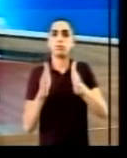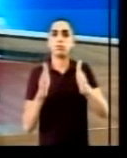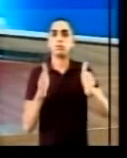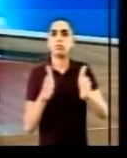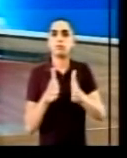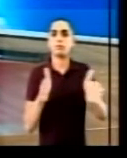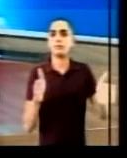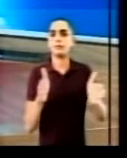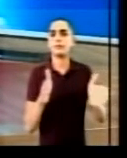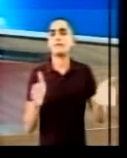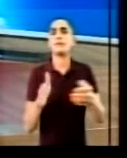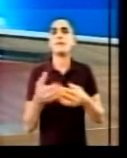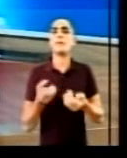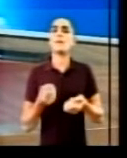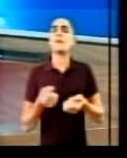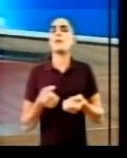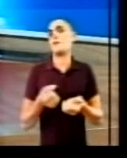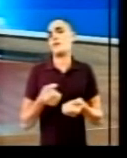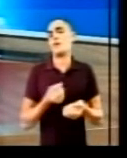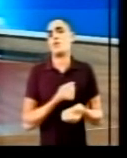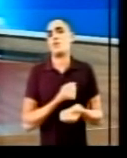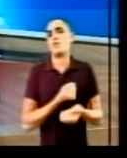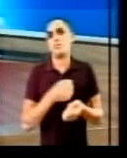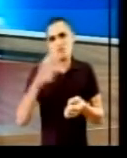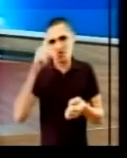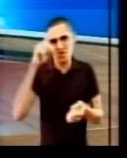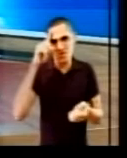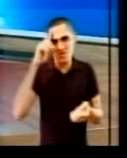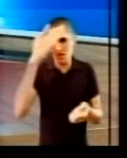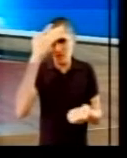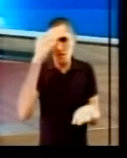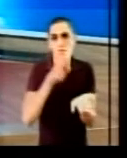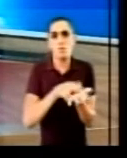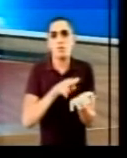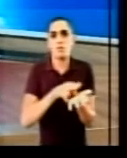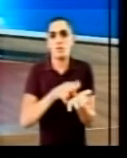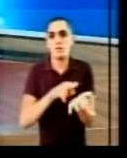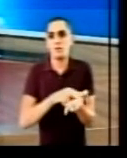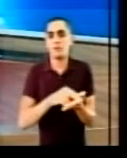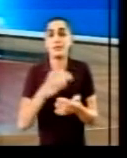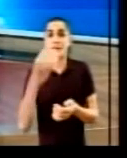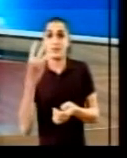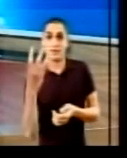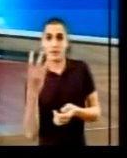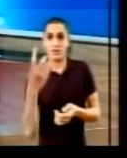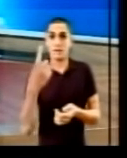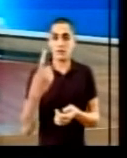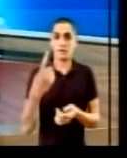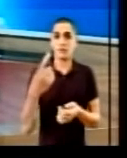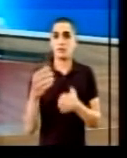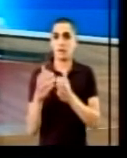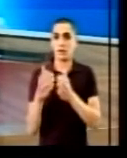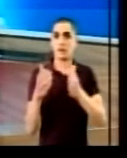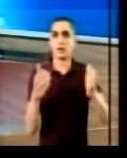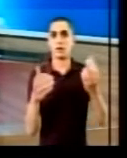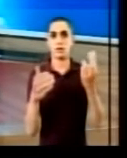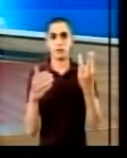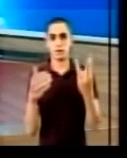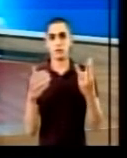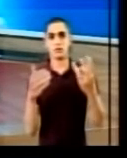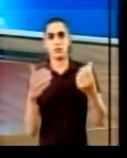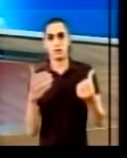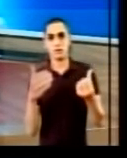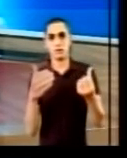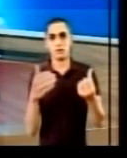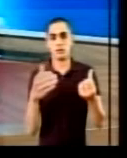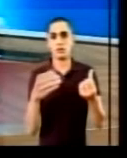sua notificação, da 31 para 36, são 5 semanas. 5 semanas vezes